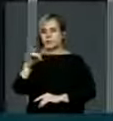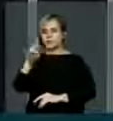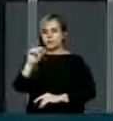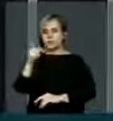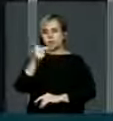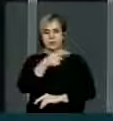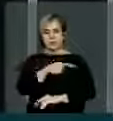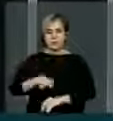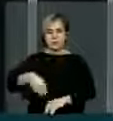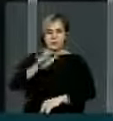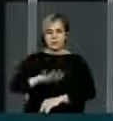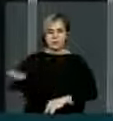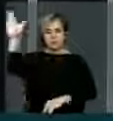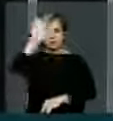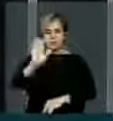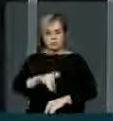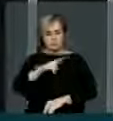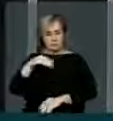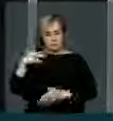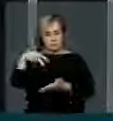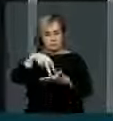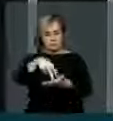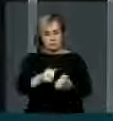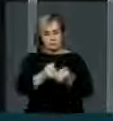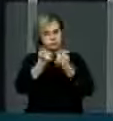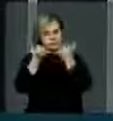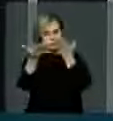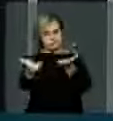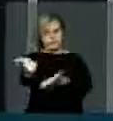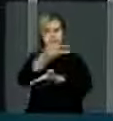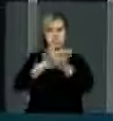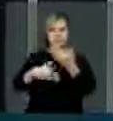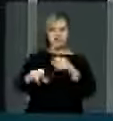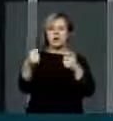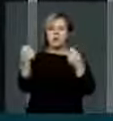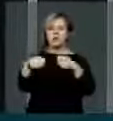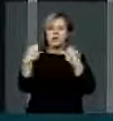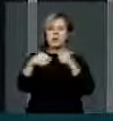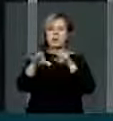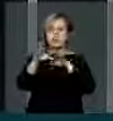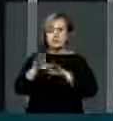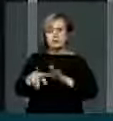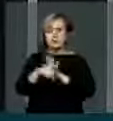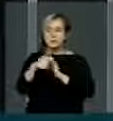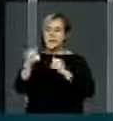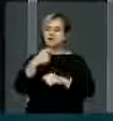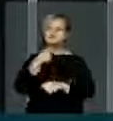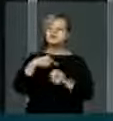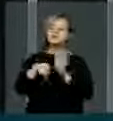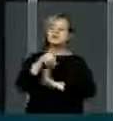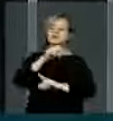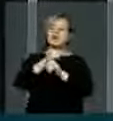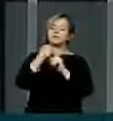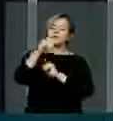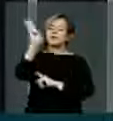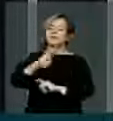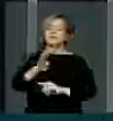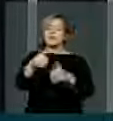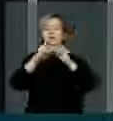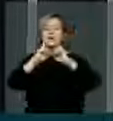nacional é uma candidatura que vem para verdadeiramente atender a uma série da sociedade brasileira que clama por mudanças mudanças